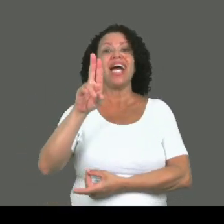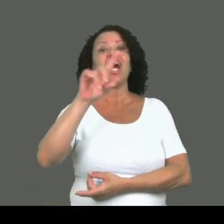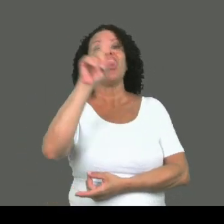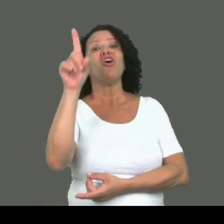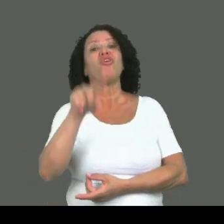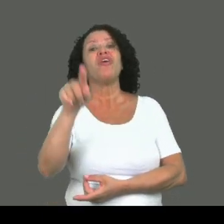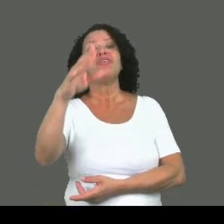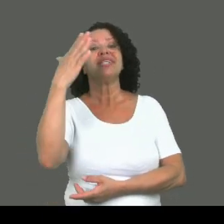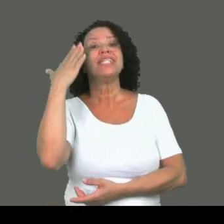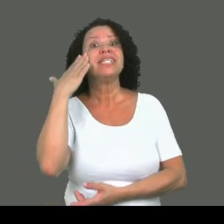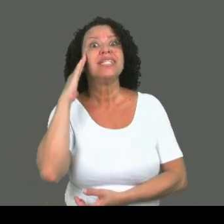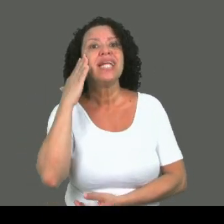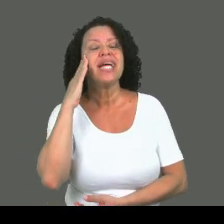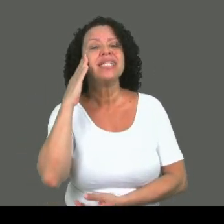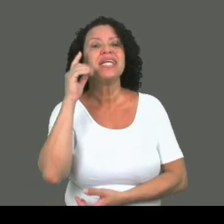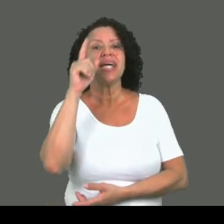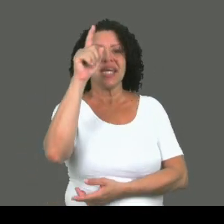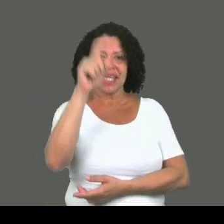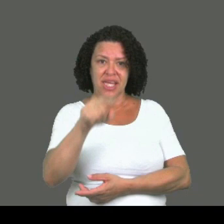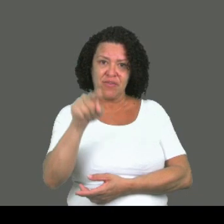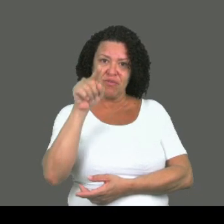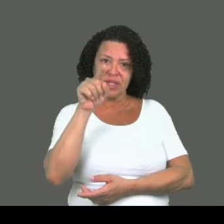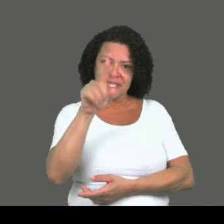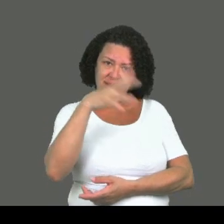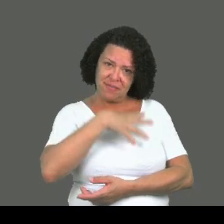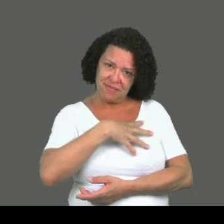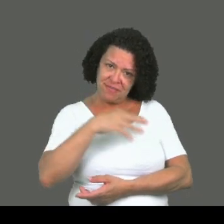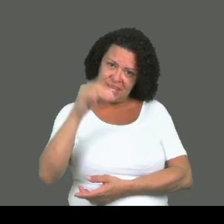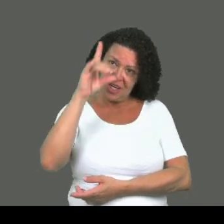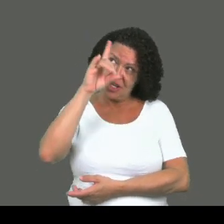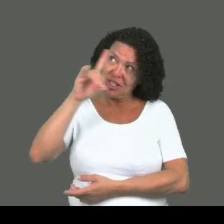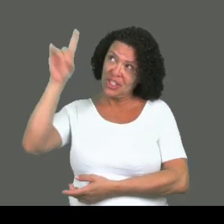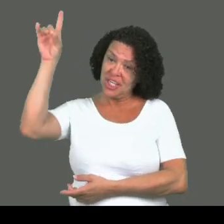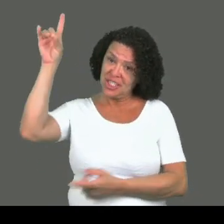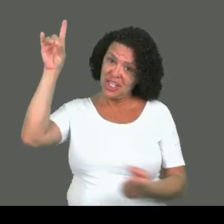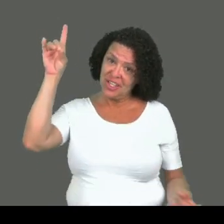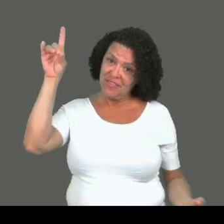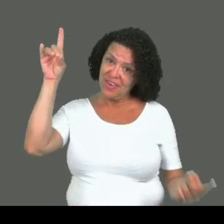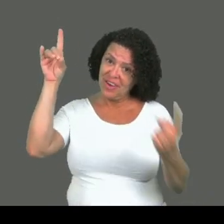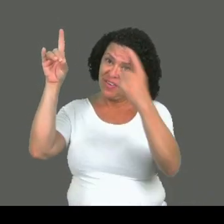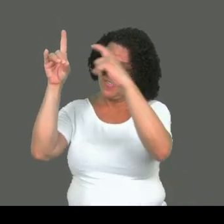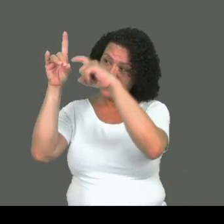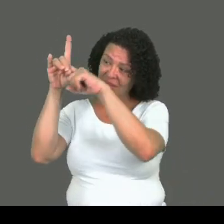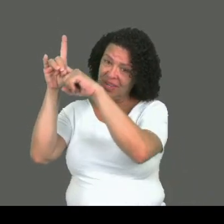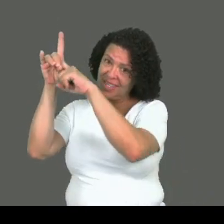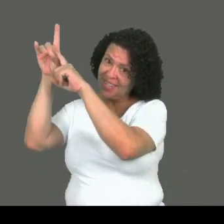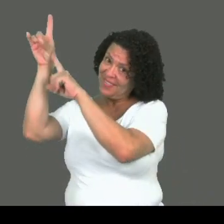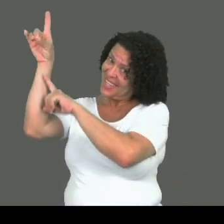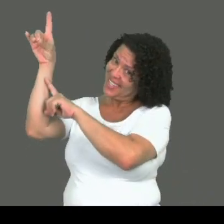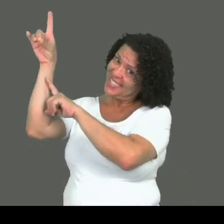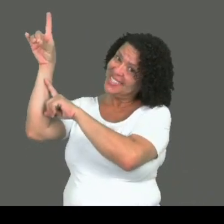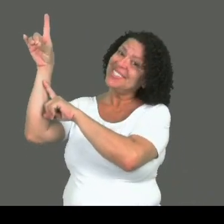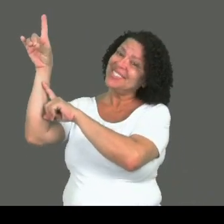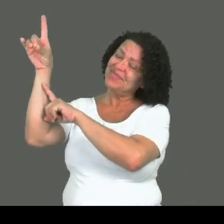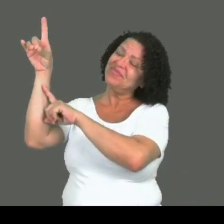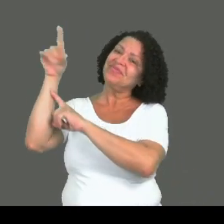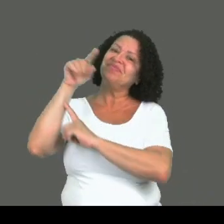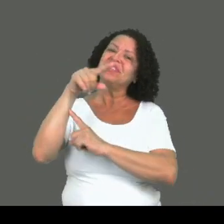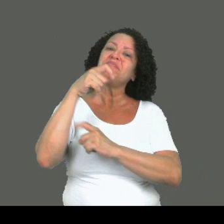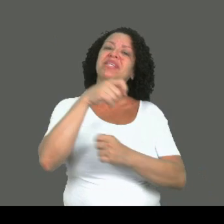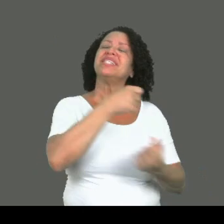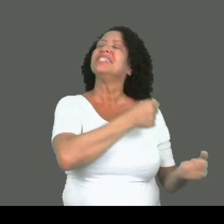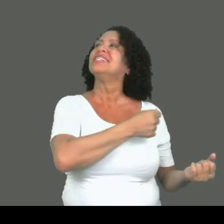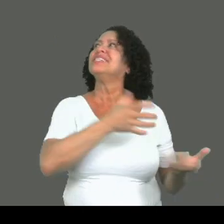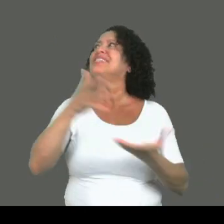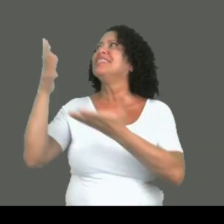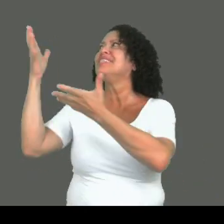você entender que você vem de Deus e vai voltar para Ele um dia. Você tem que levar para